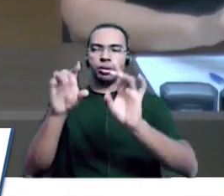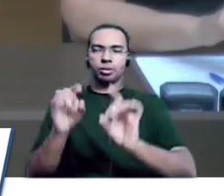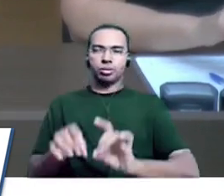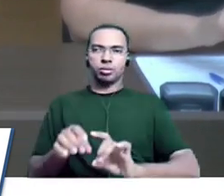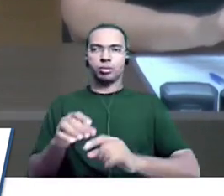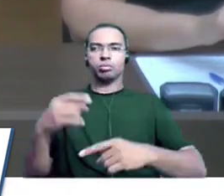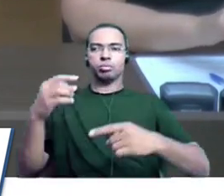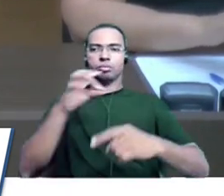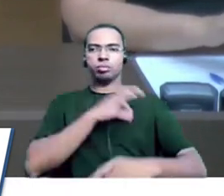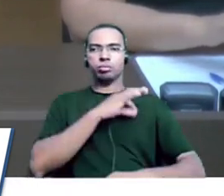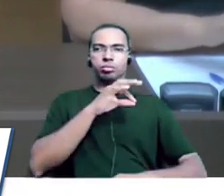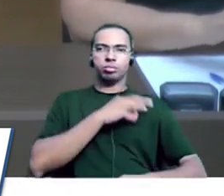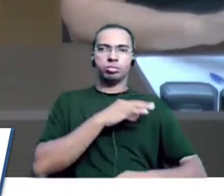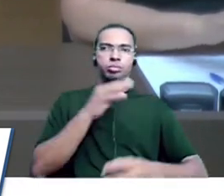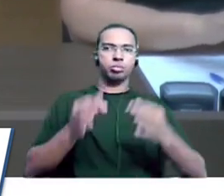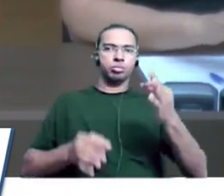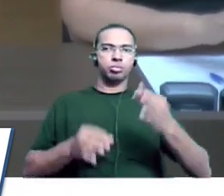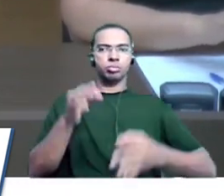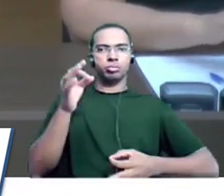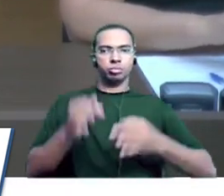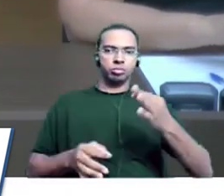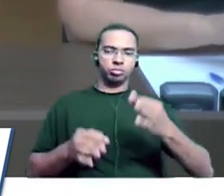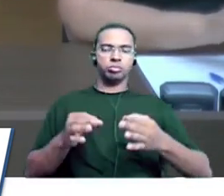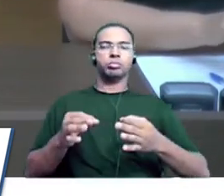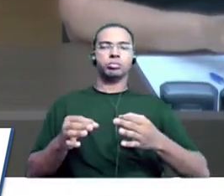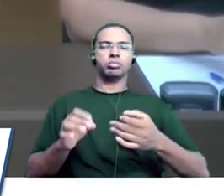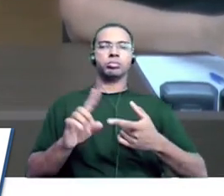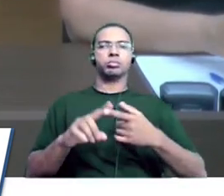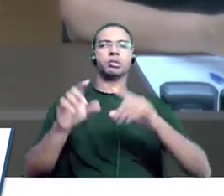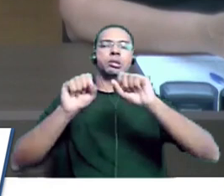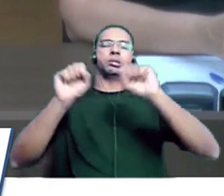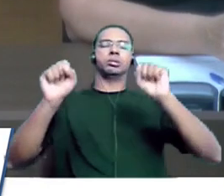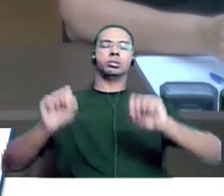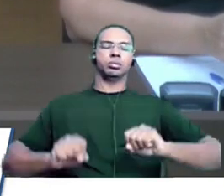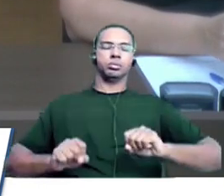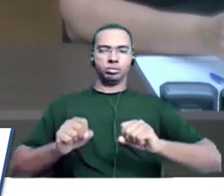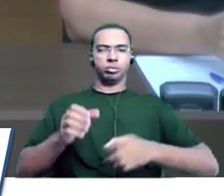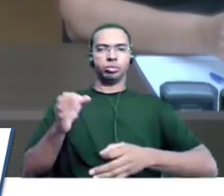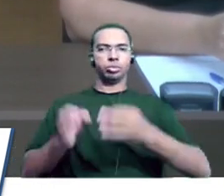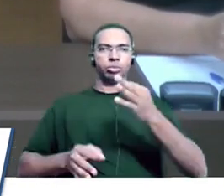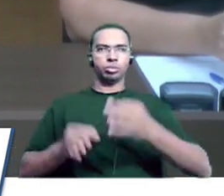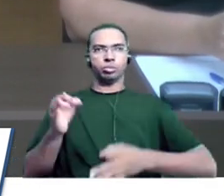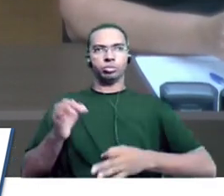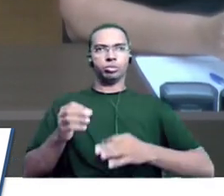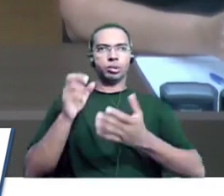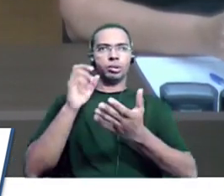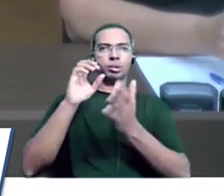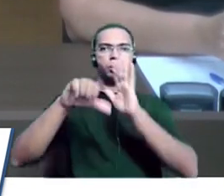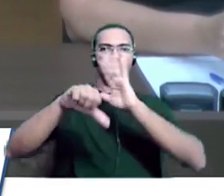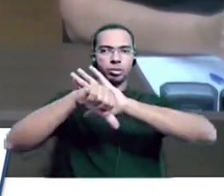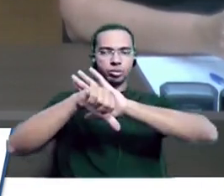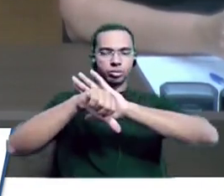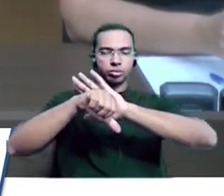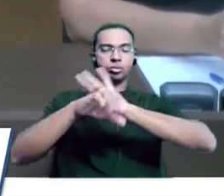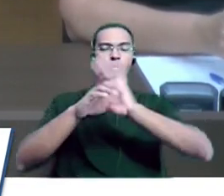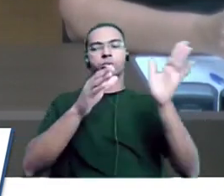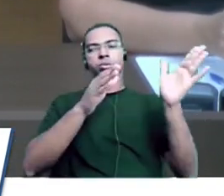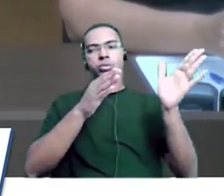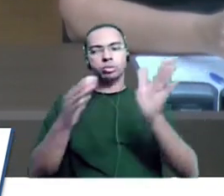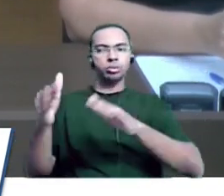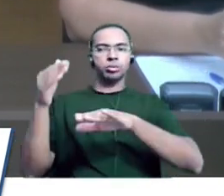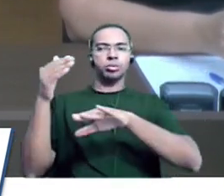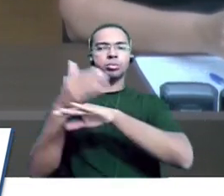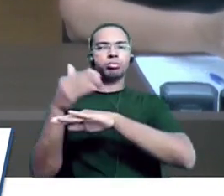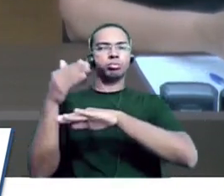Polícia Judiciária e o Sistema de Justiça Criminal. Participou de